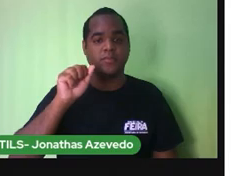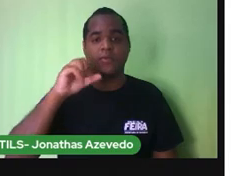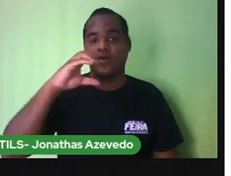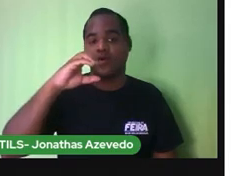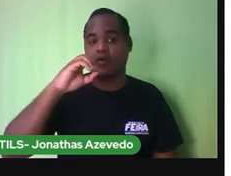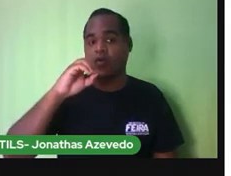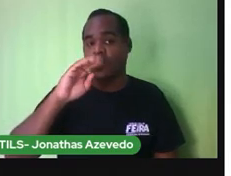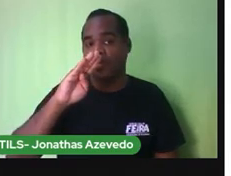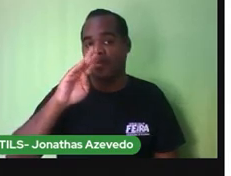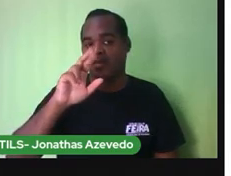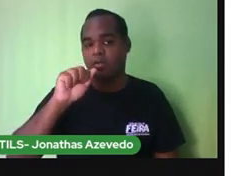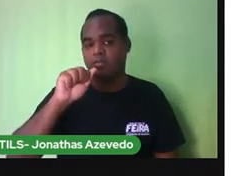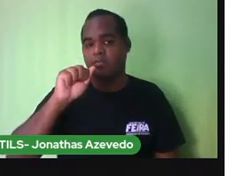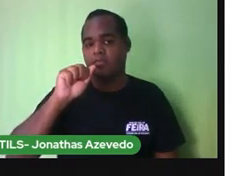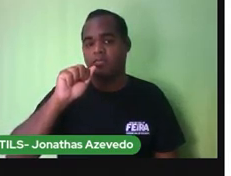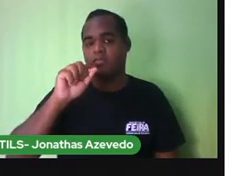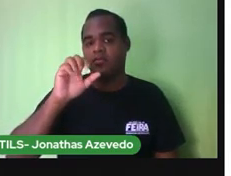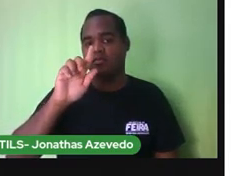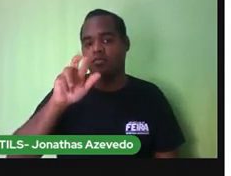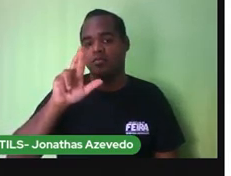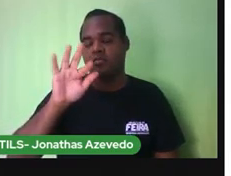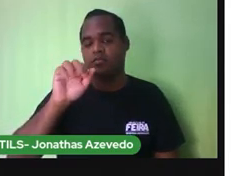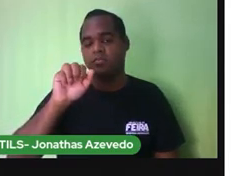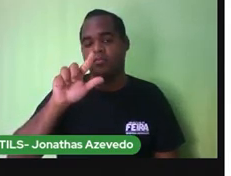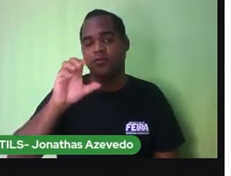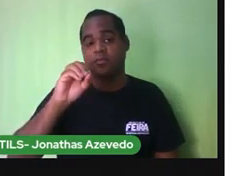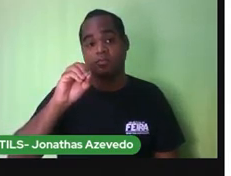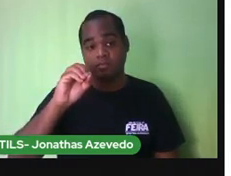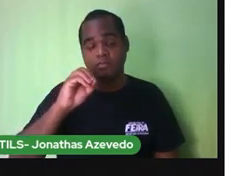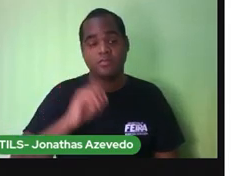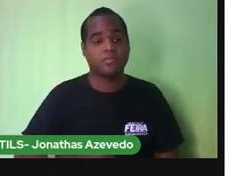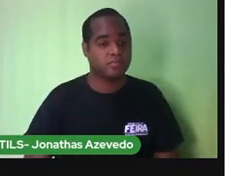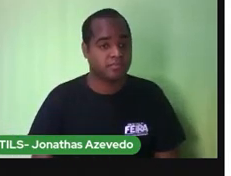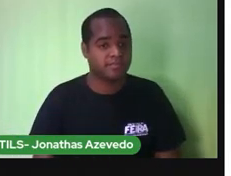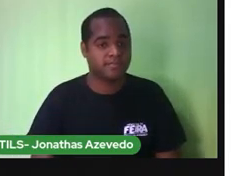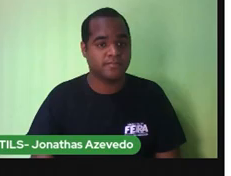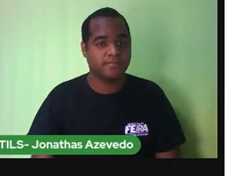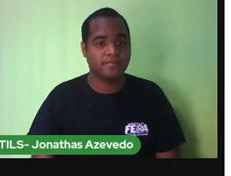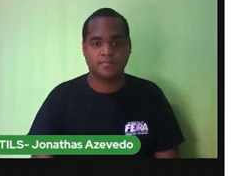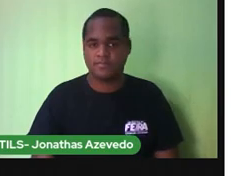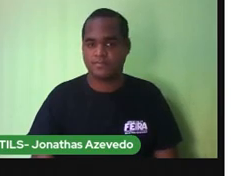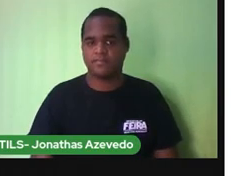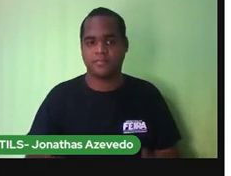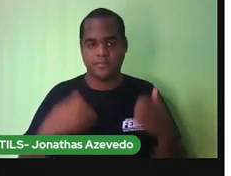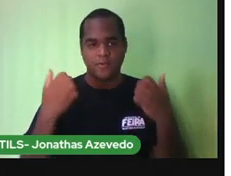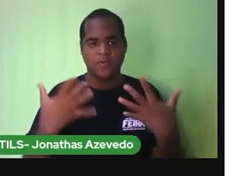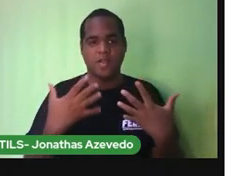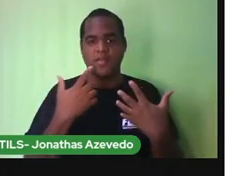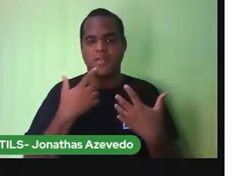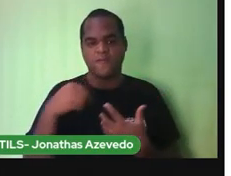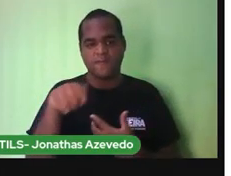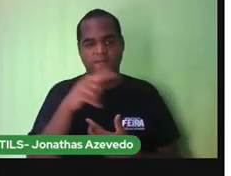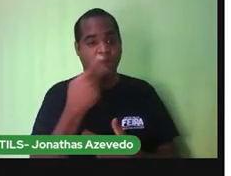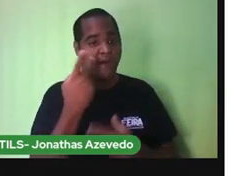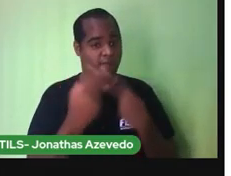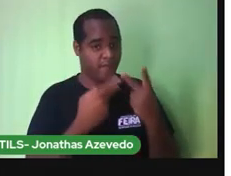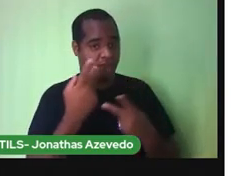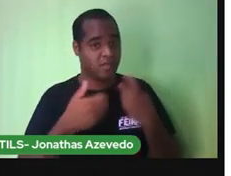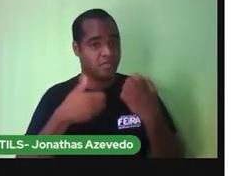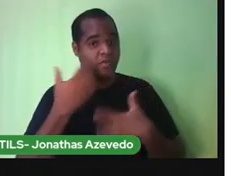cobra grúfalo e agora nós vamos falar pausadamente